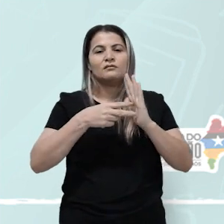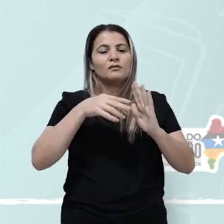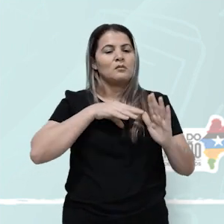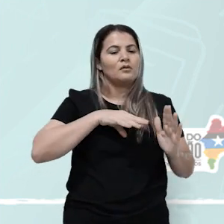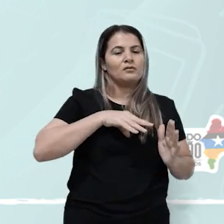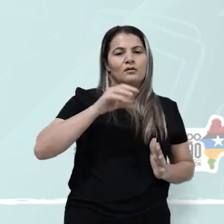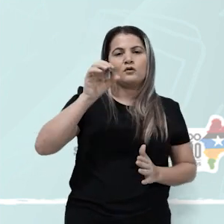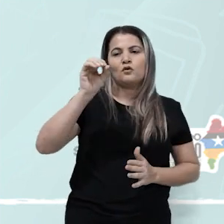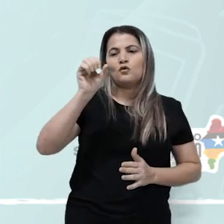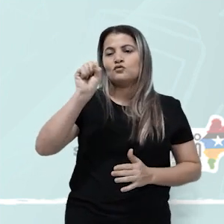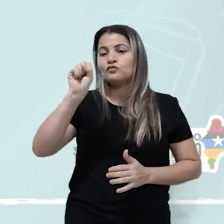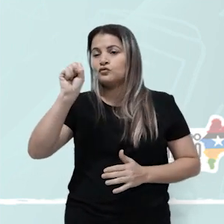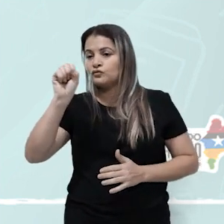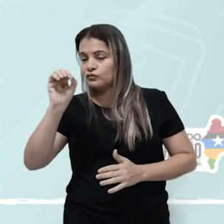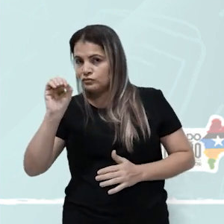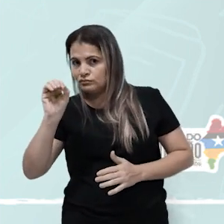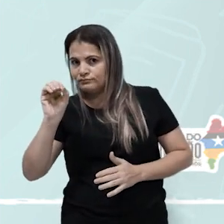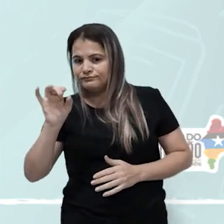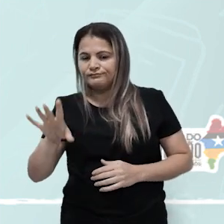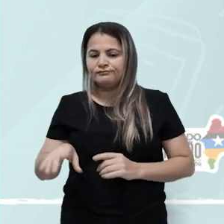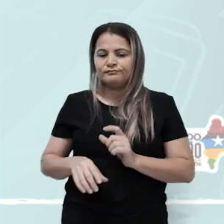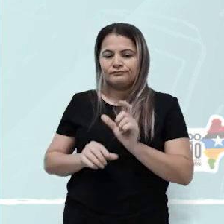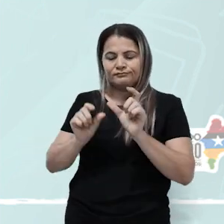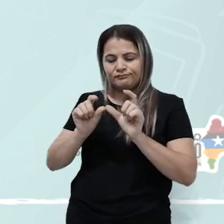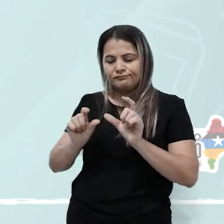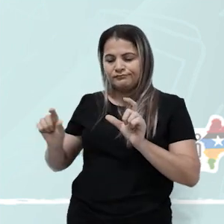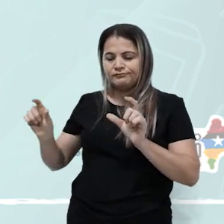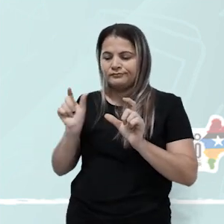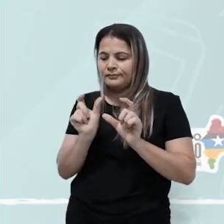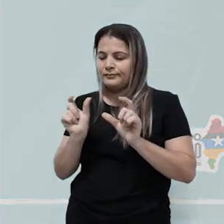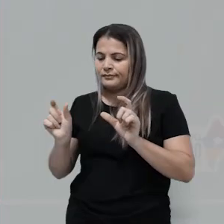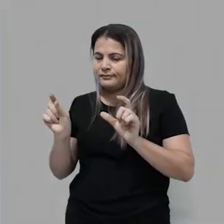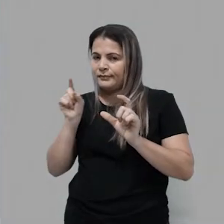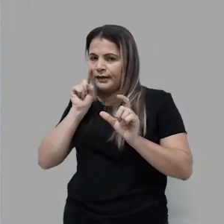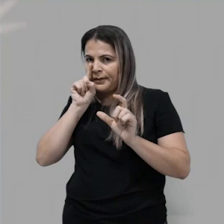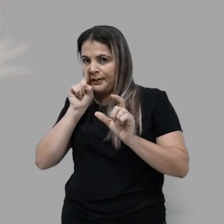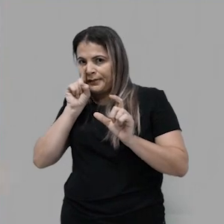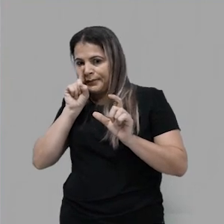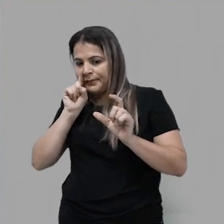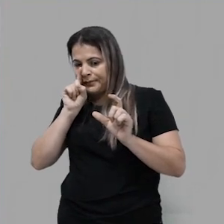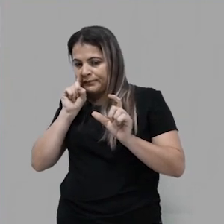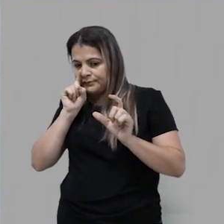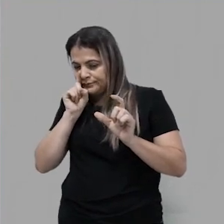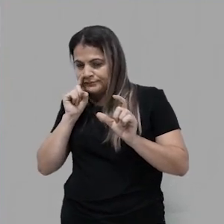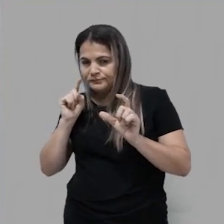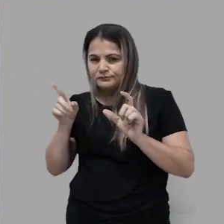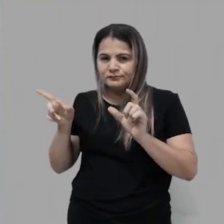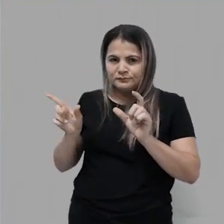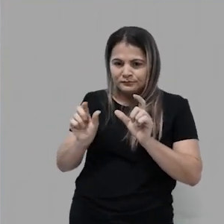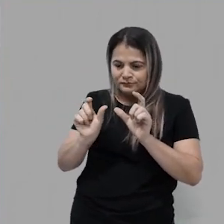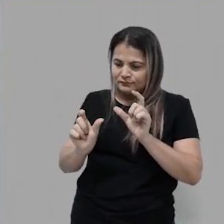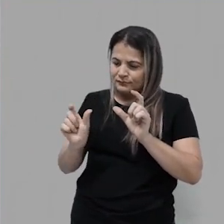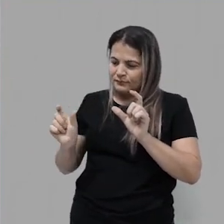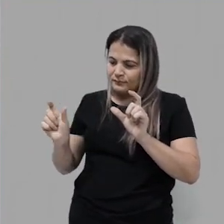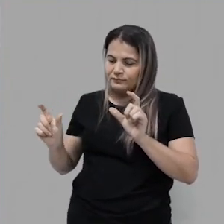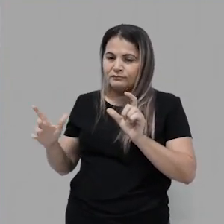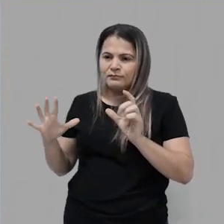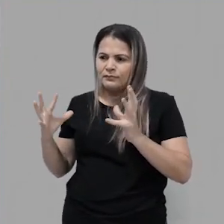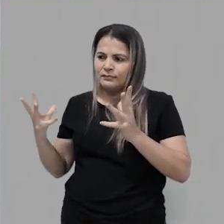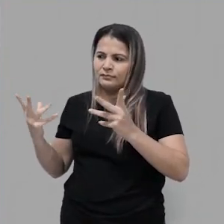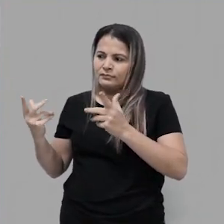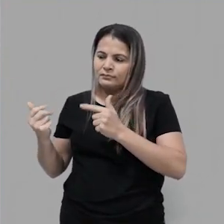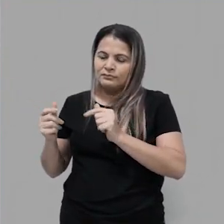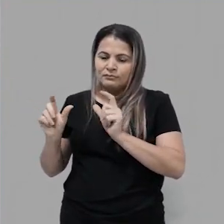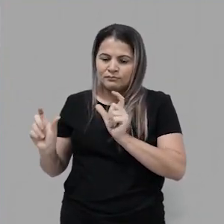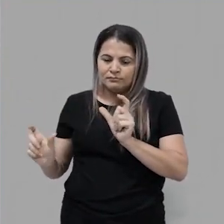Dangerous, perigoso. Disastrous, desastroso. Fabulous, fabuloso. Bom, então